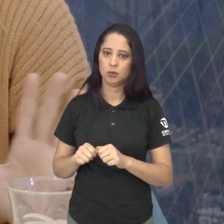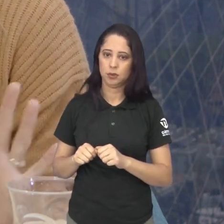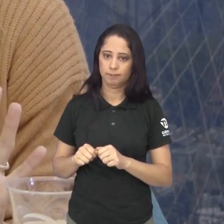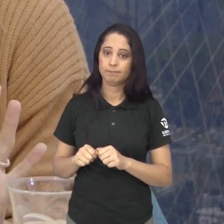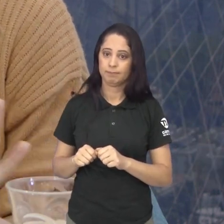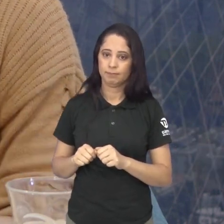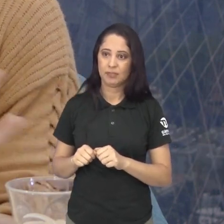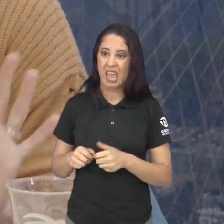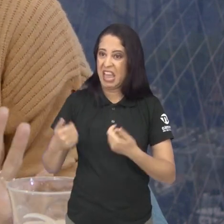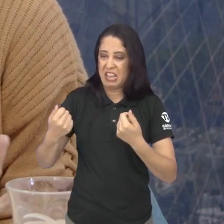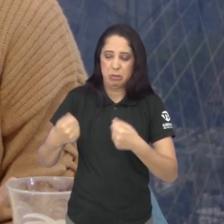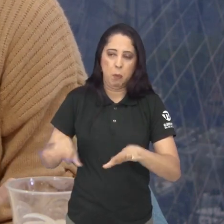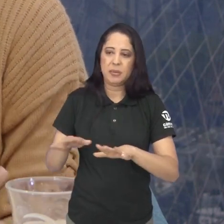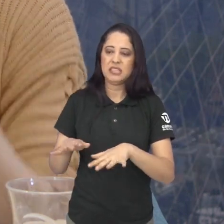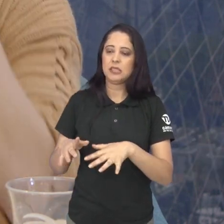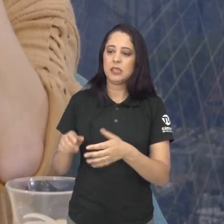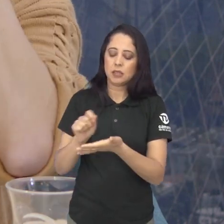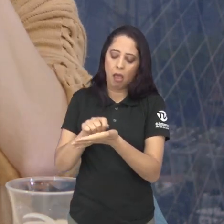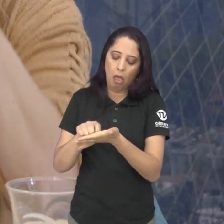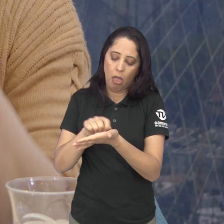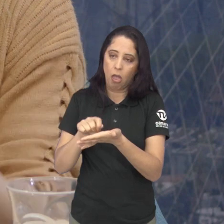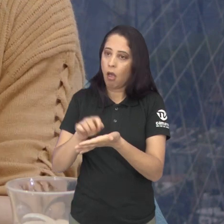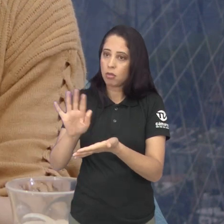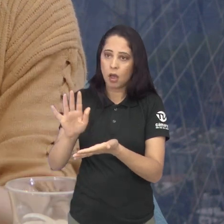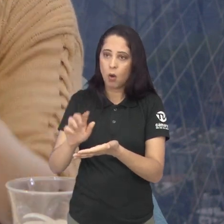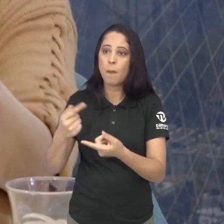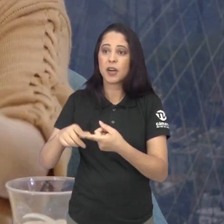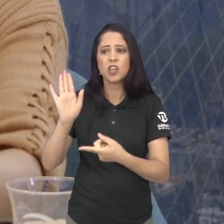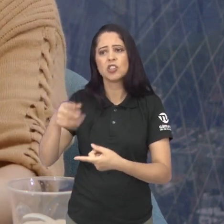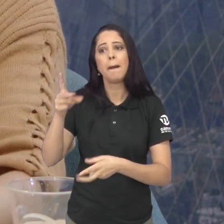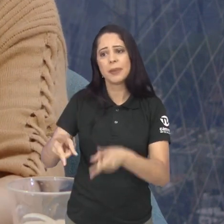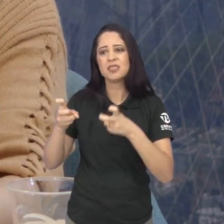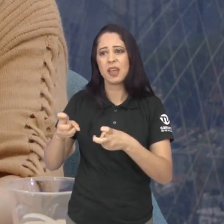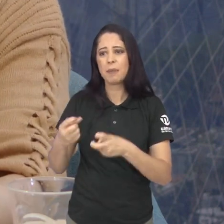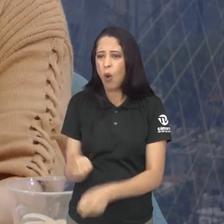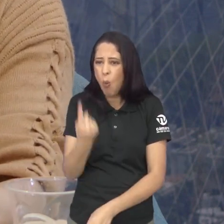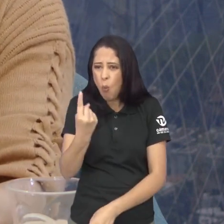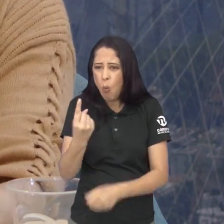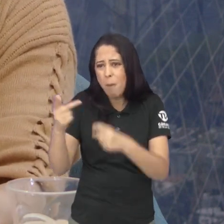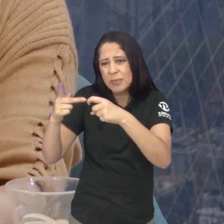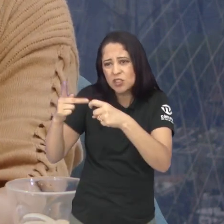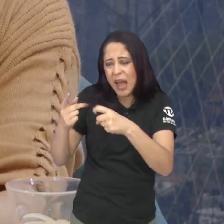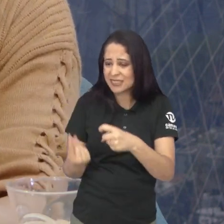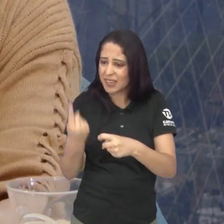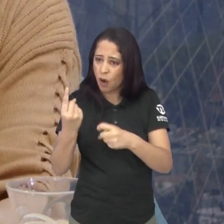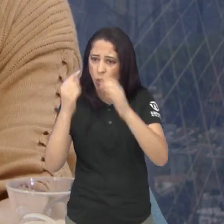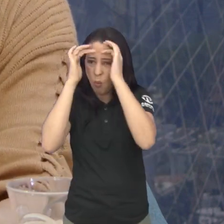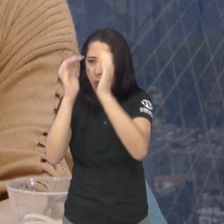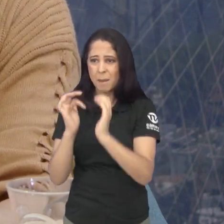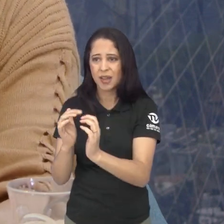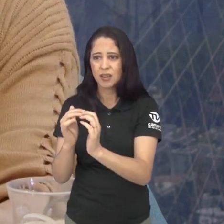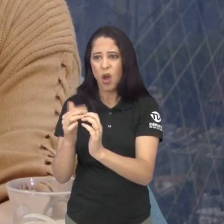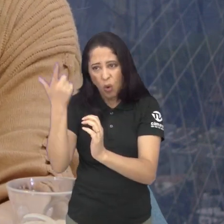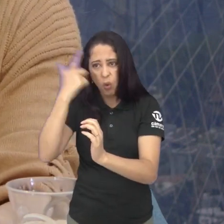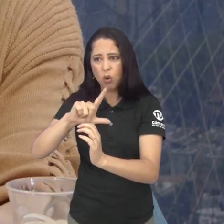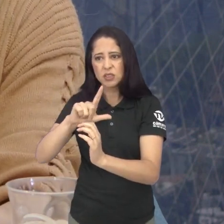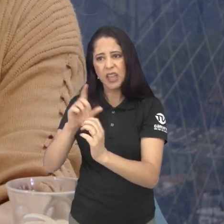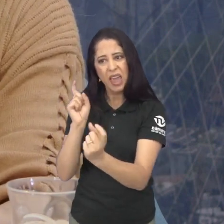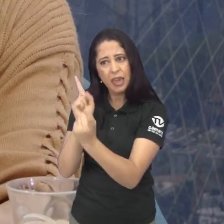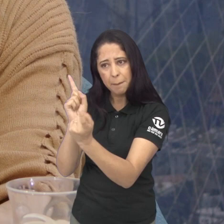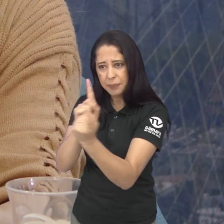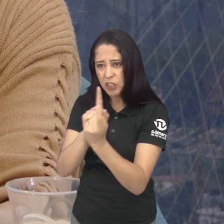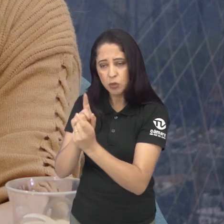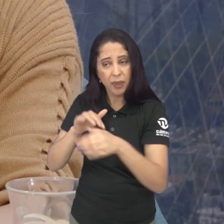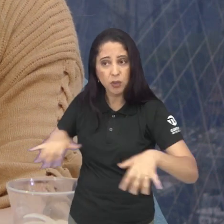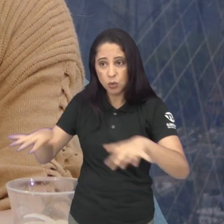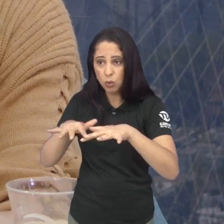essa matemática, a gente nem precisa fazer conta aqui. E aí, dali, esse profissional indicava a intervenção, seja fono, seja